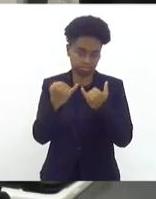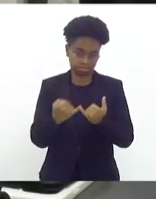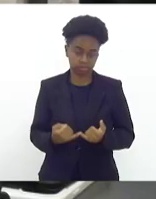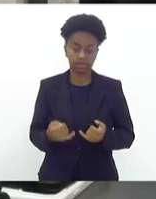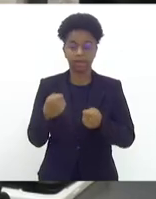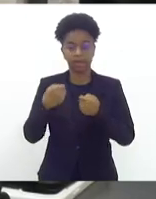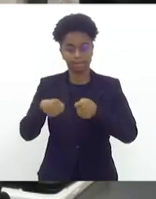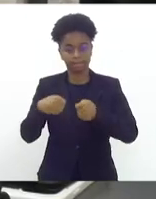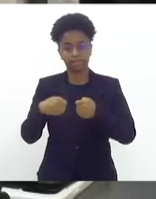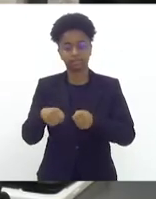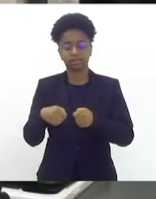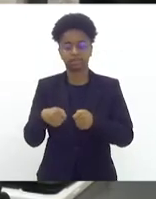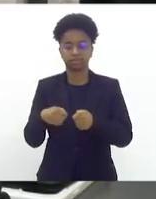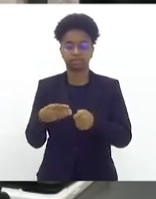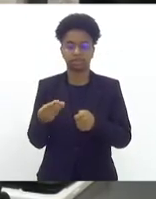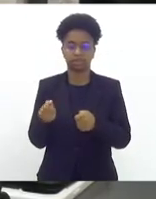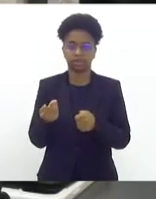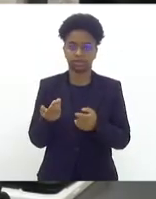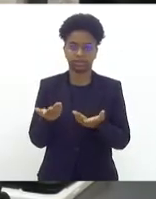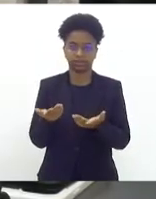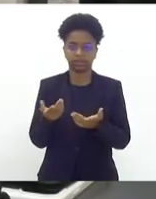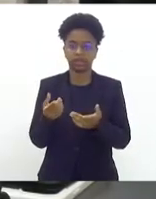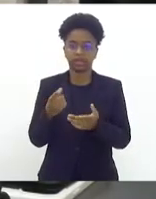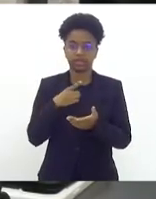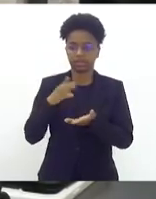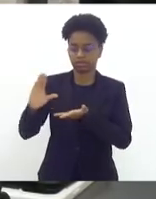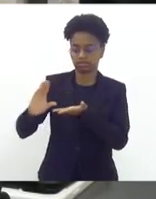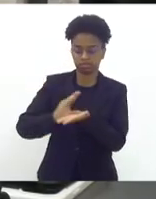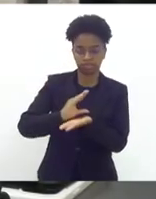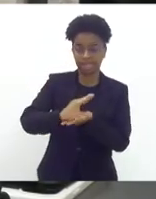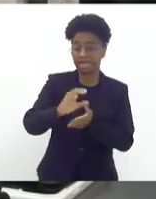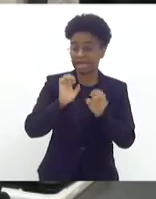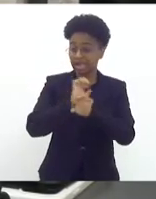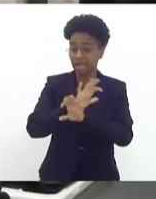de estudo de impacto, precisa de ter uma fonte de custeio clara e